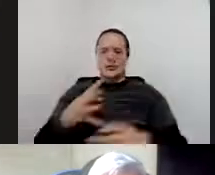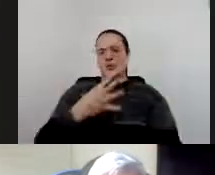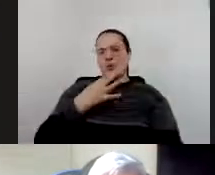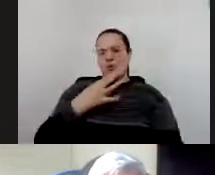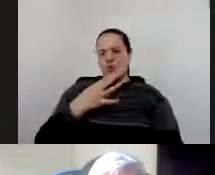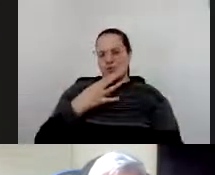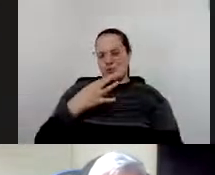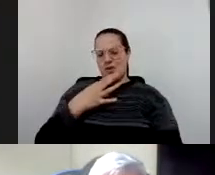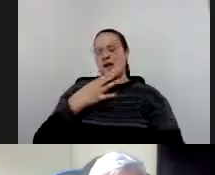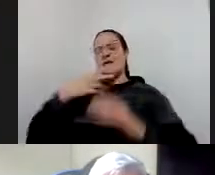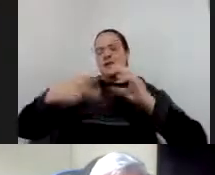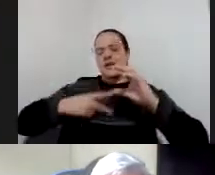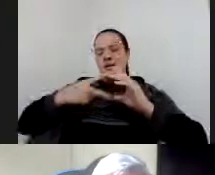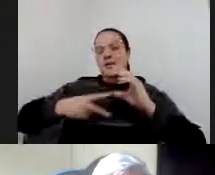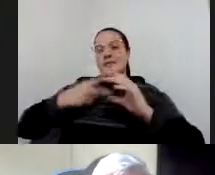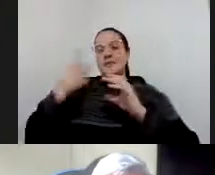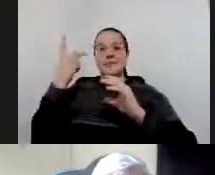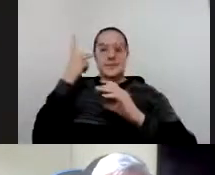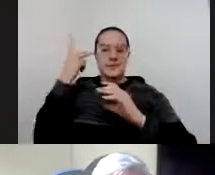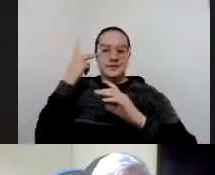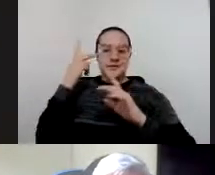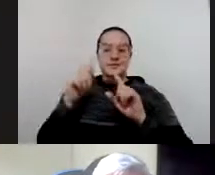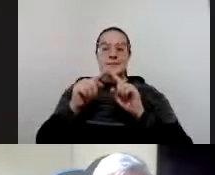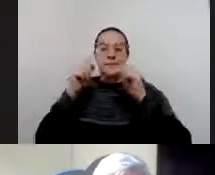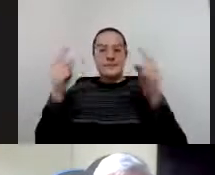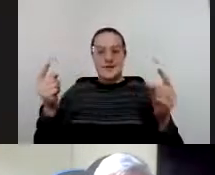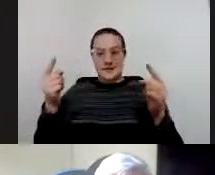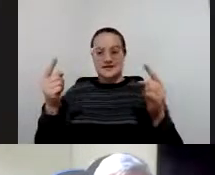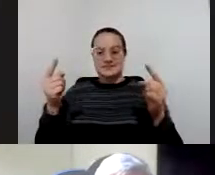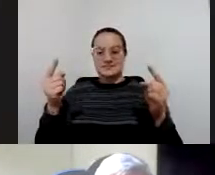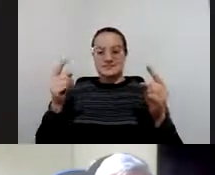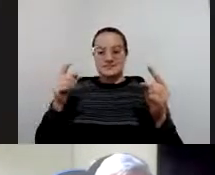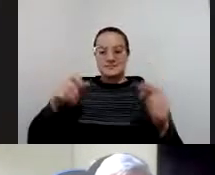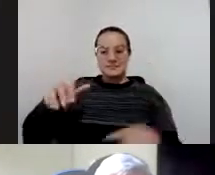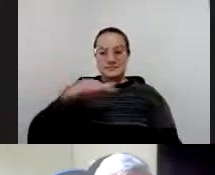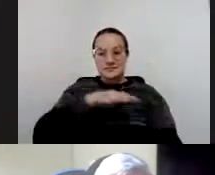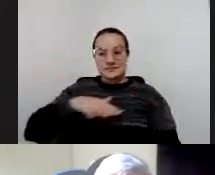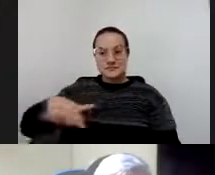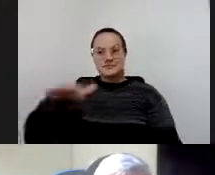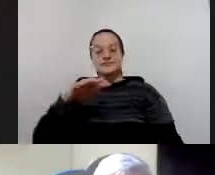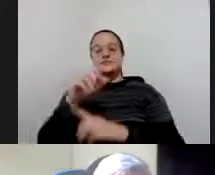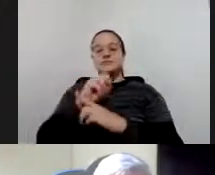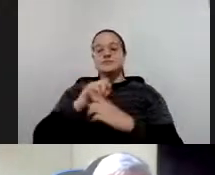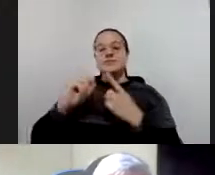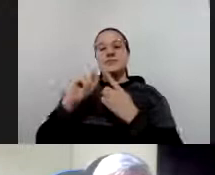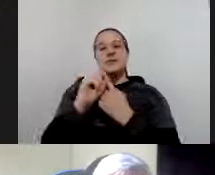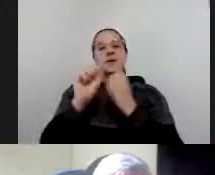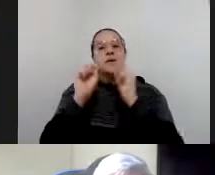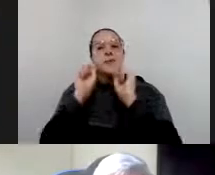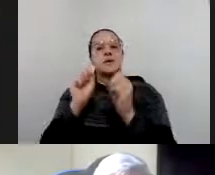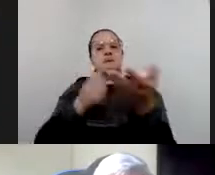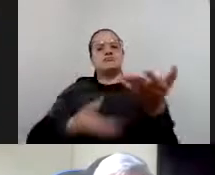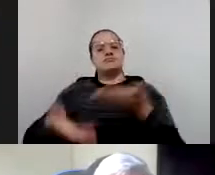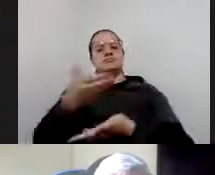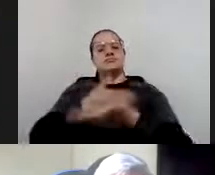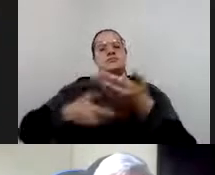sempre importante colocar que a Câmara é um espaço de articulação social que nós criamos no âmbito